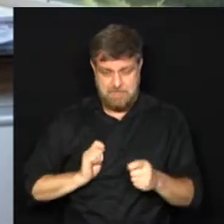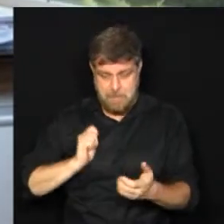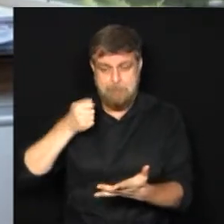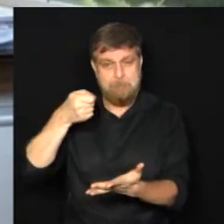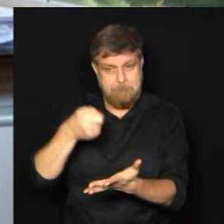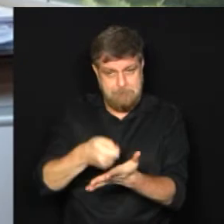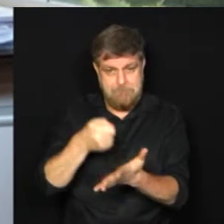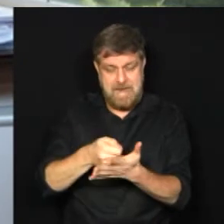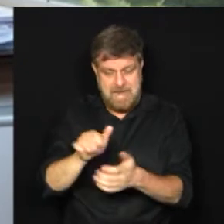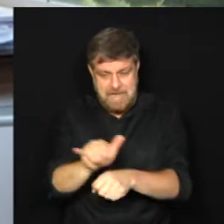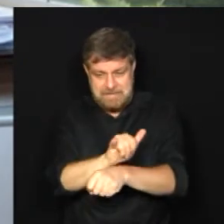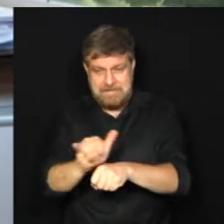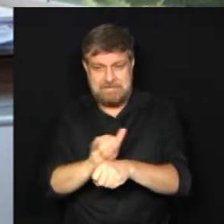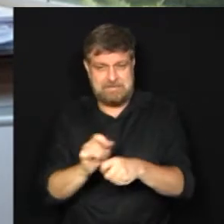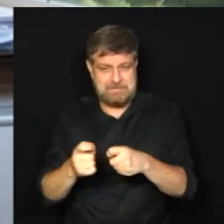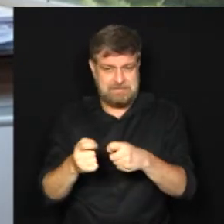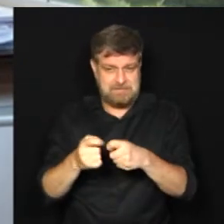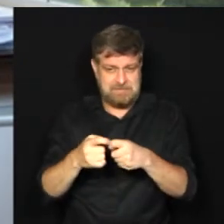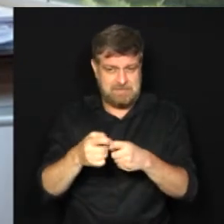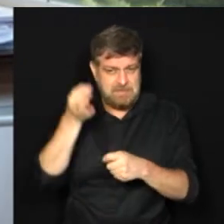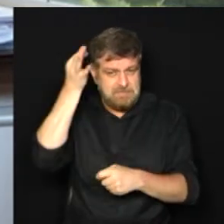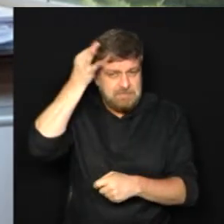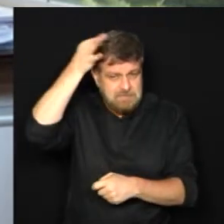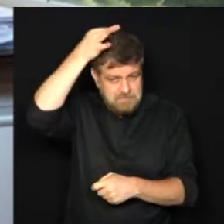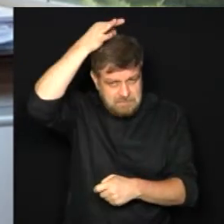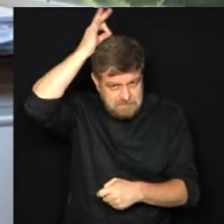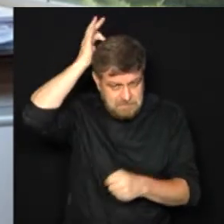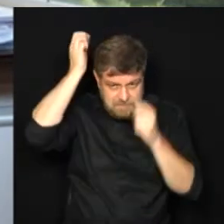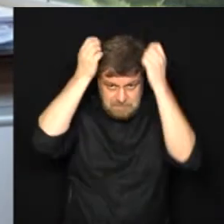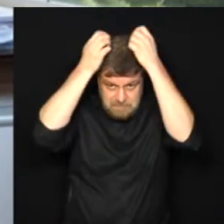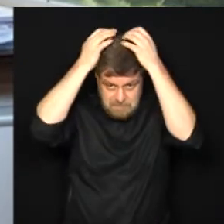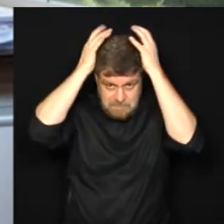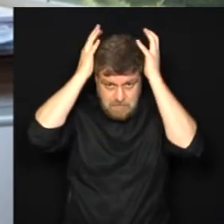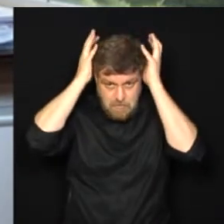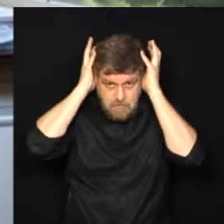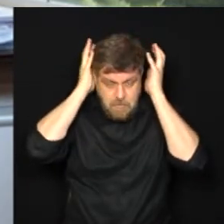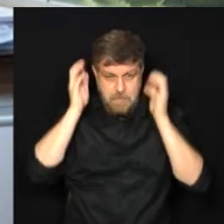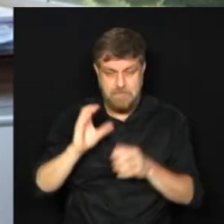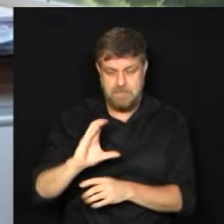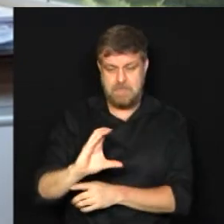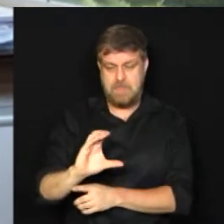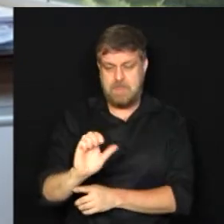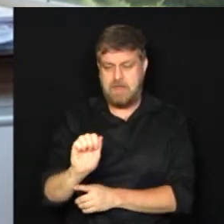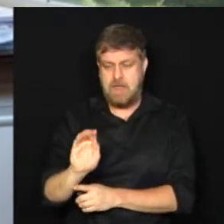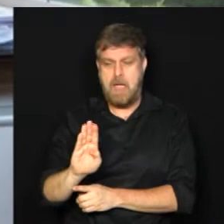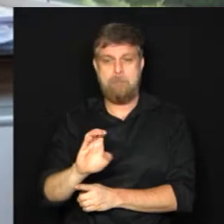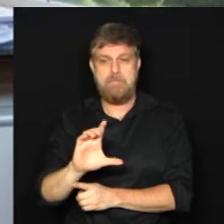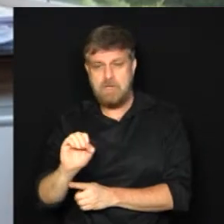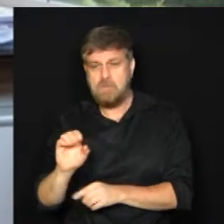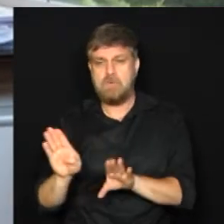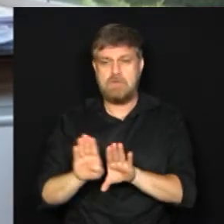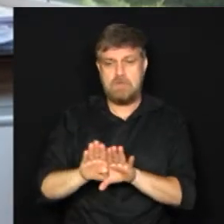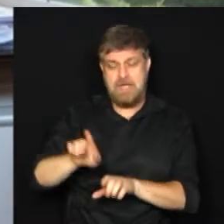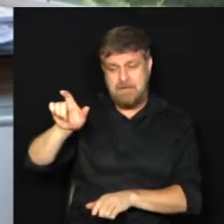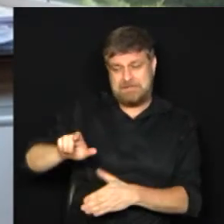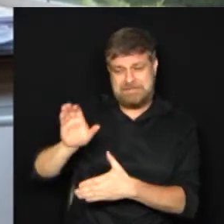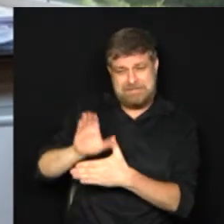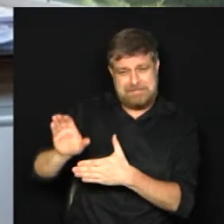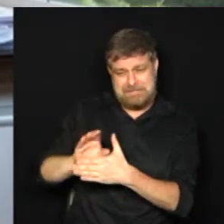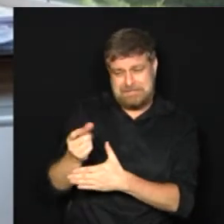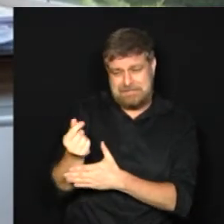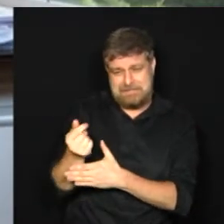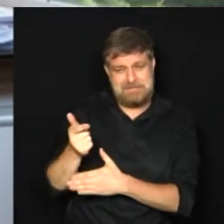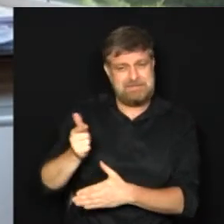estético e finalmente outra razão é o fato das pessoas verem na crise uma oportunidade para